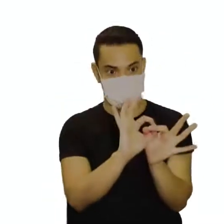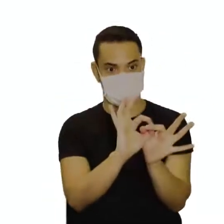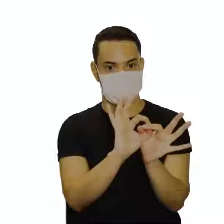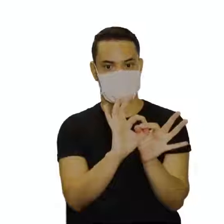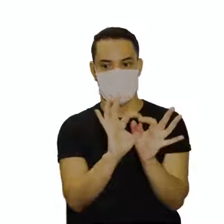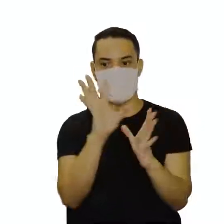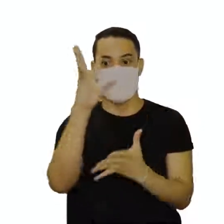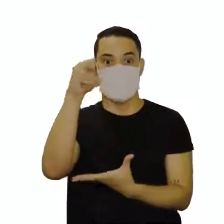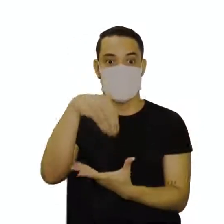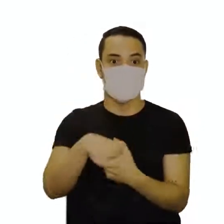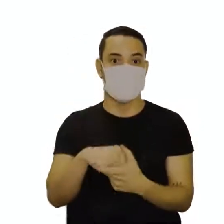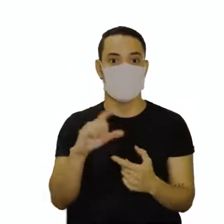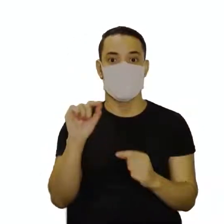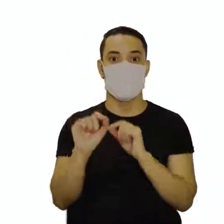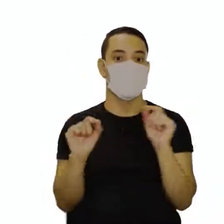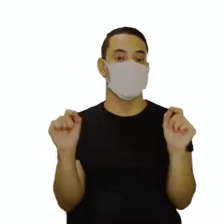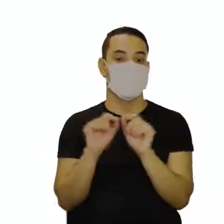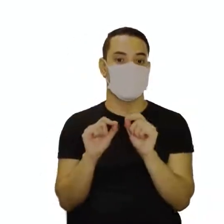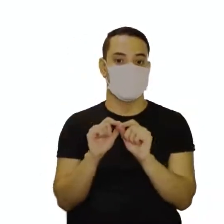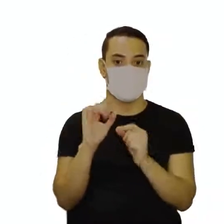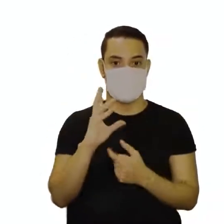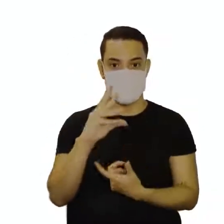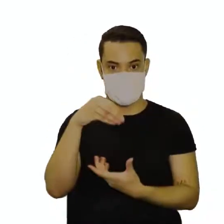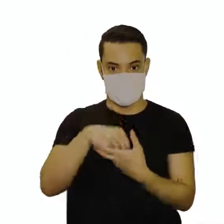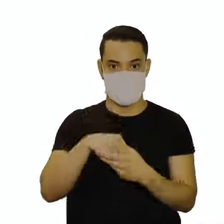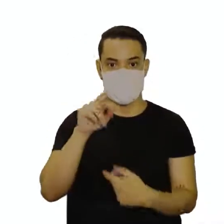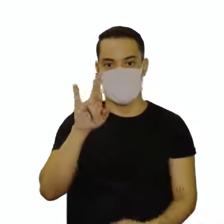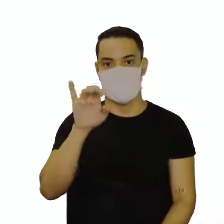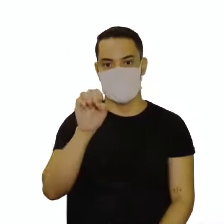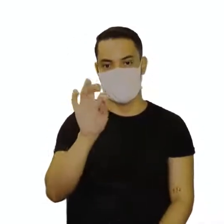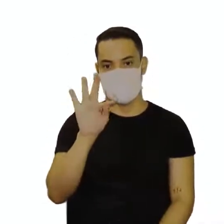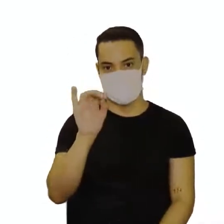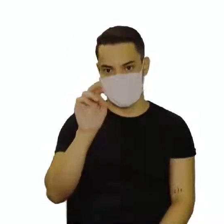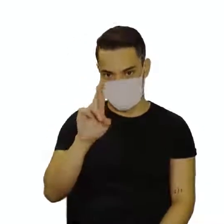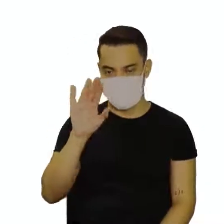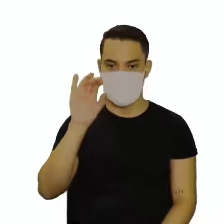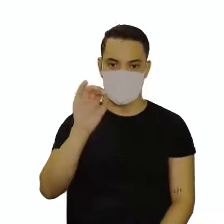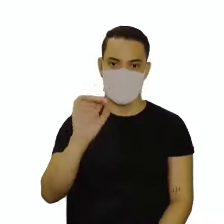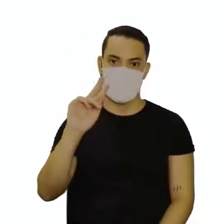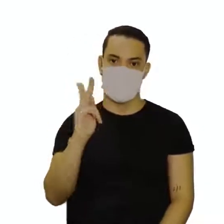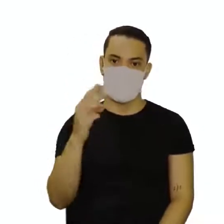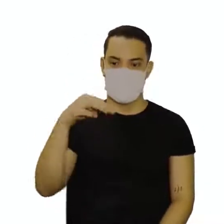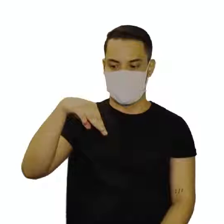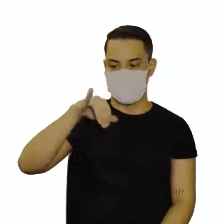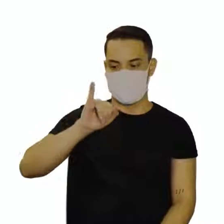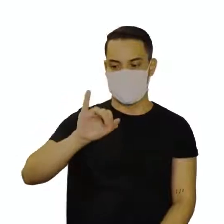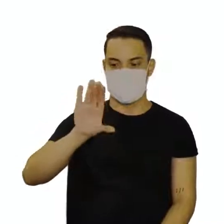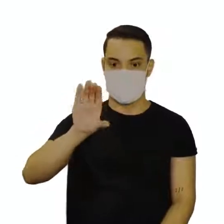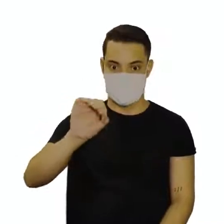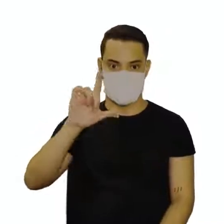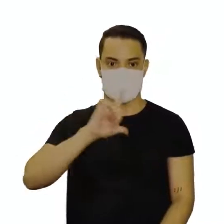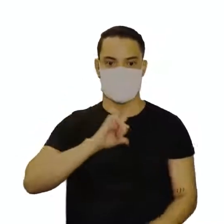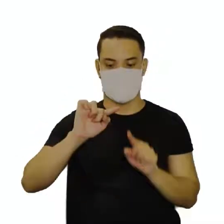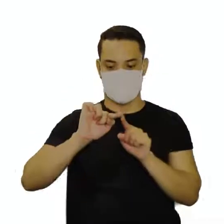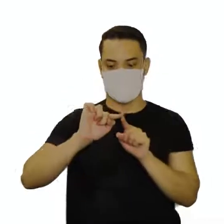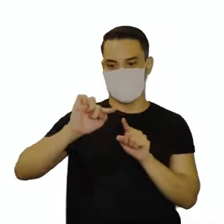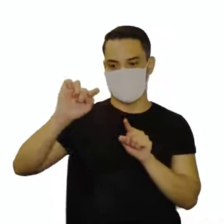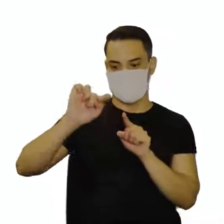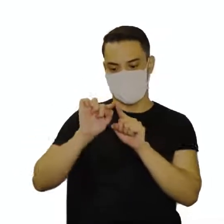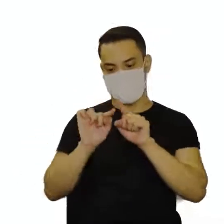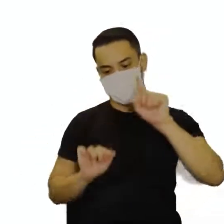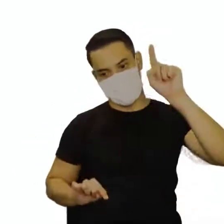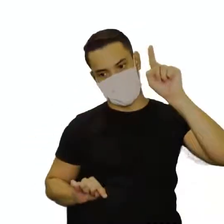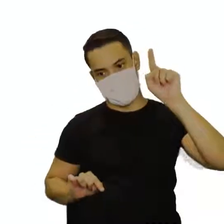tensão em função da corrente, para um resistor ômico, temos o gráfico de uma reta, como podemos ver